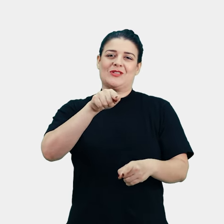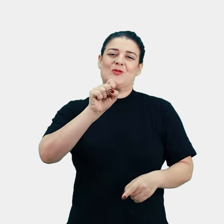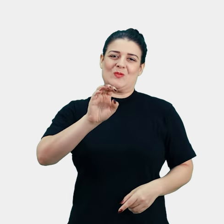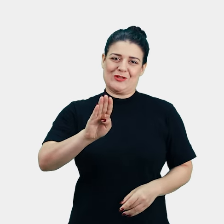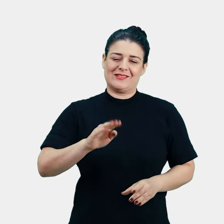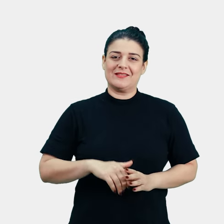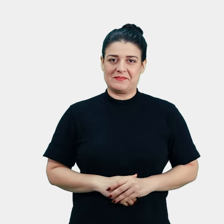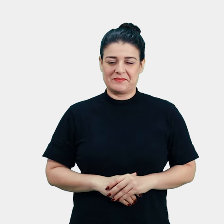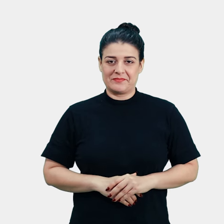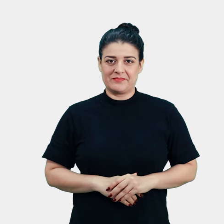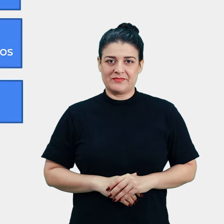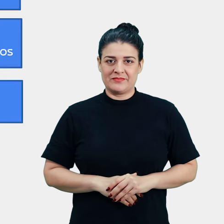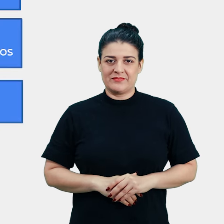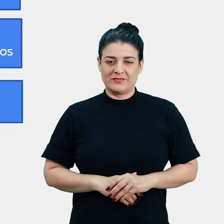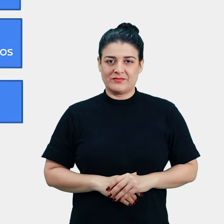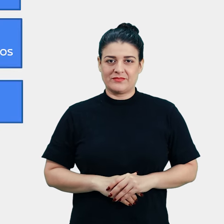substância, tá?